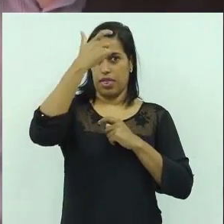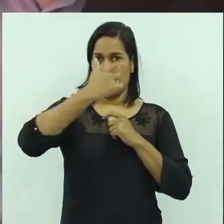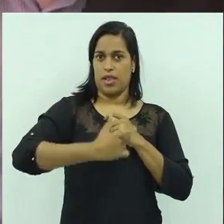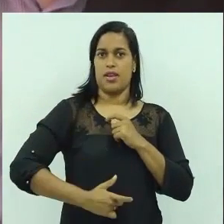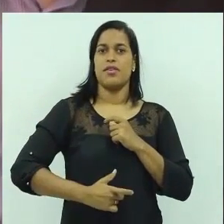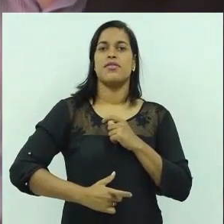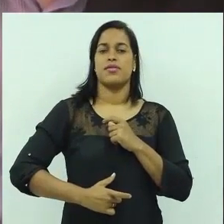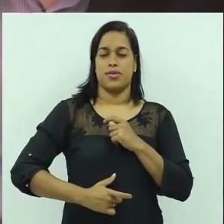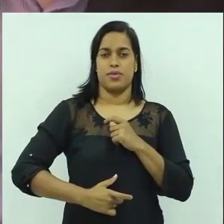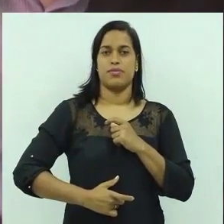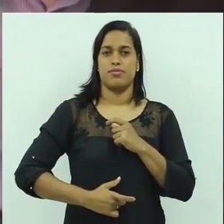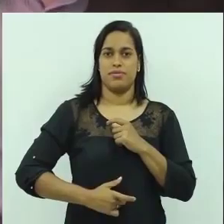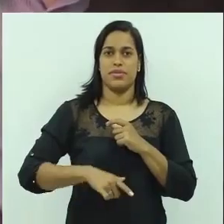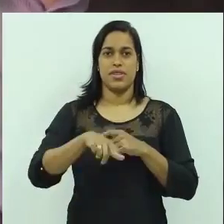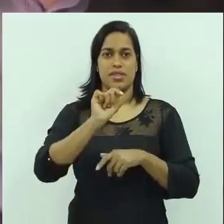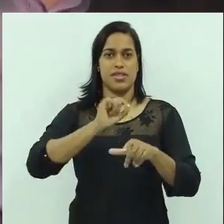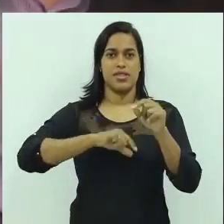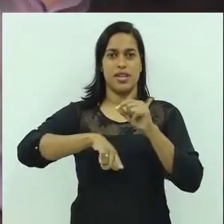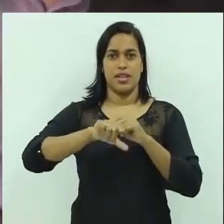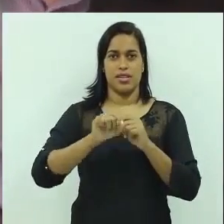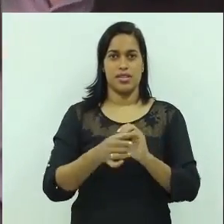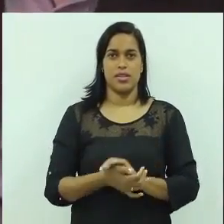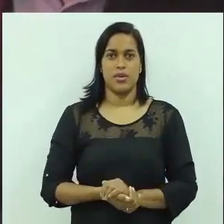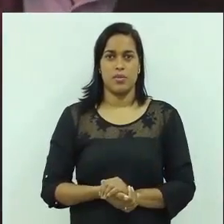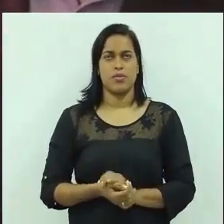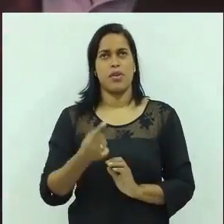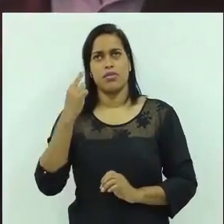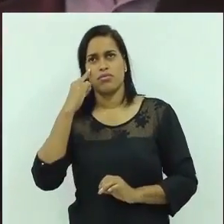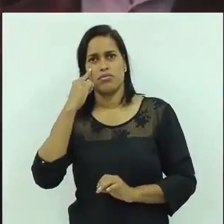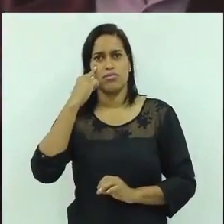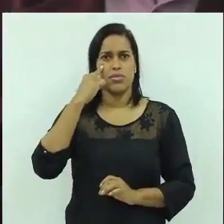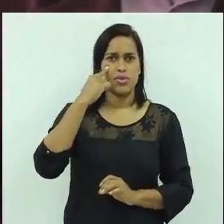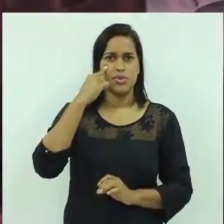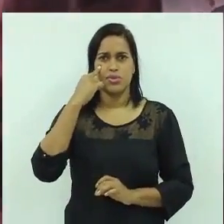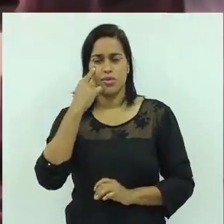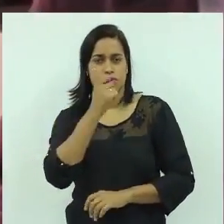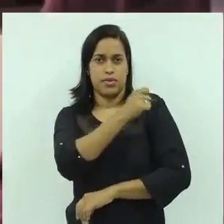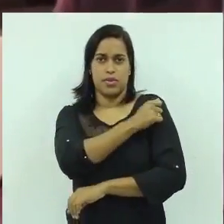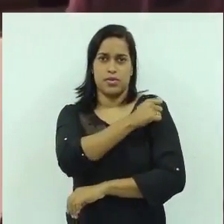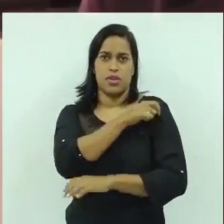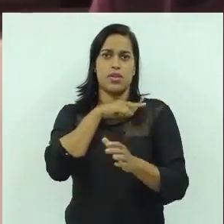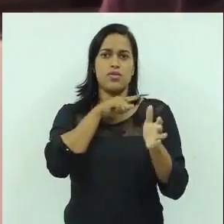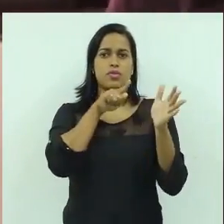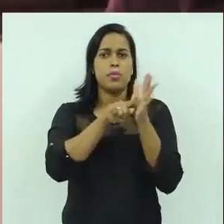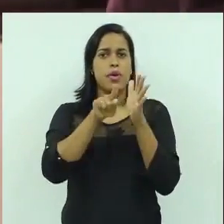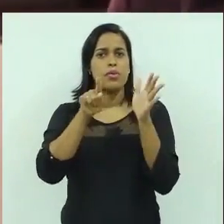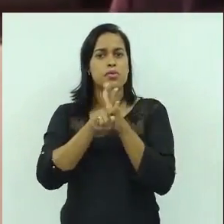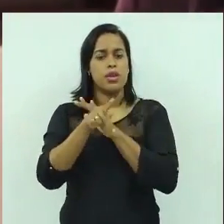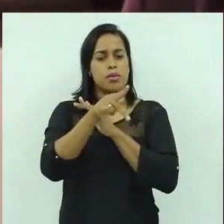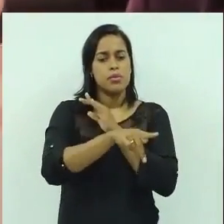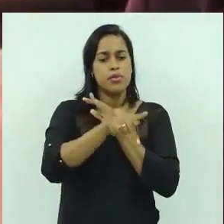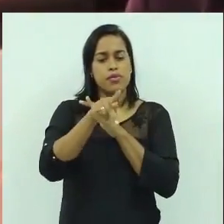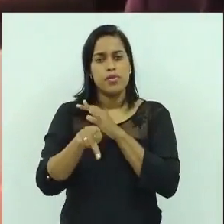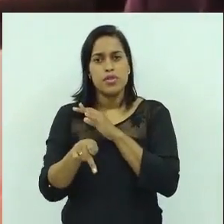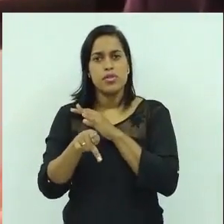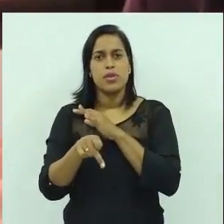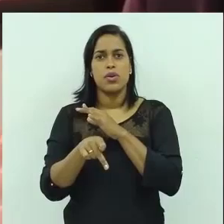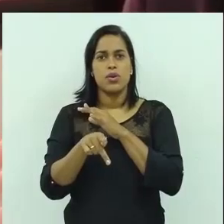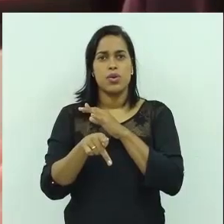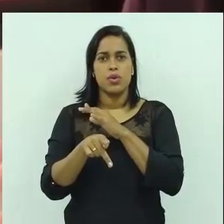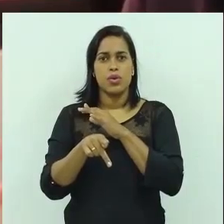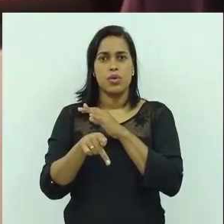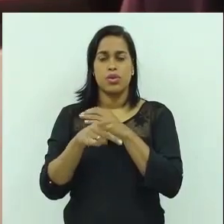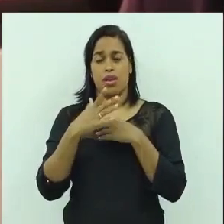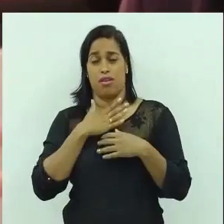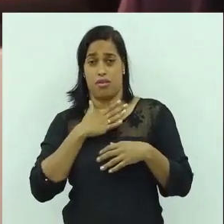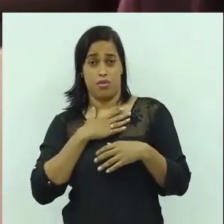para o processo de seleção. É uma dúvida constante os alunos perguntarem: professora, eu devo ficar mais extrovertido, eu